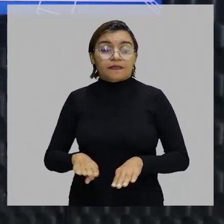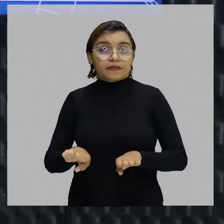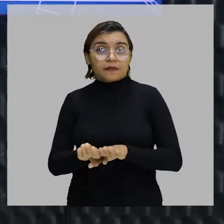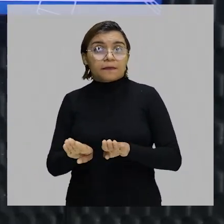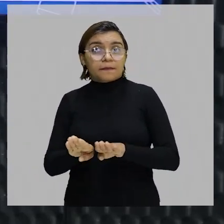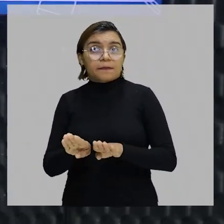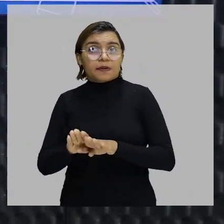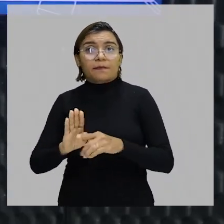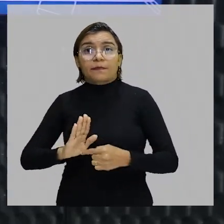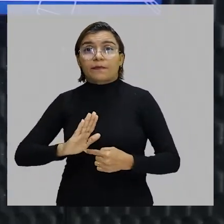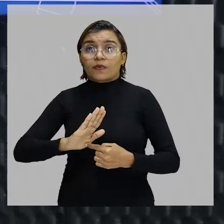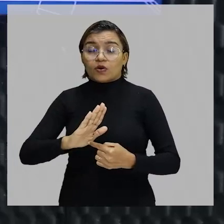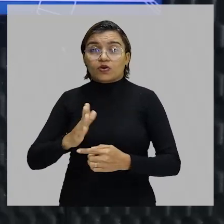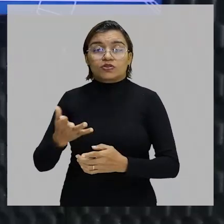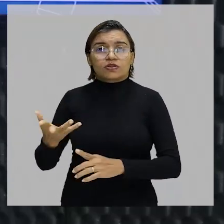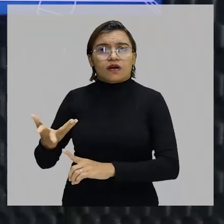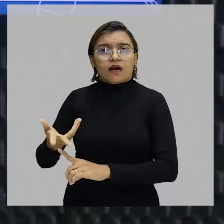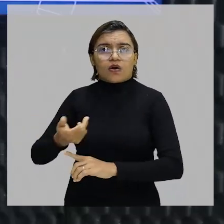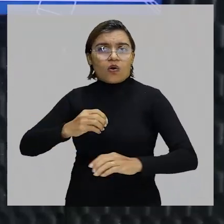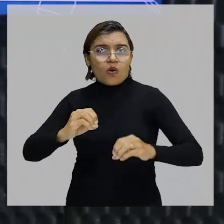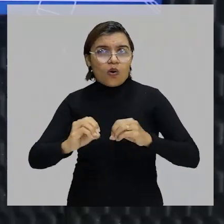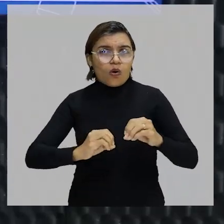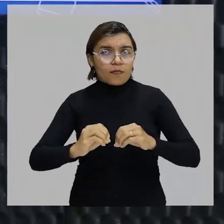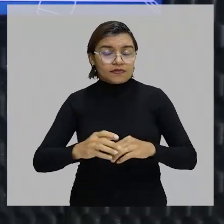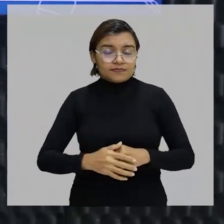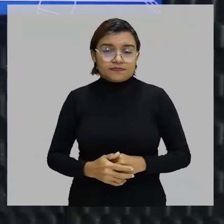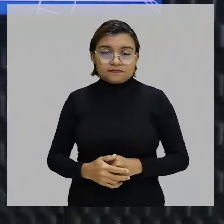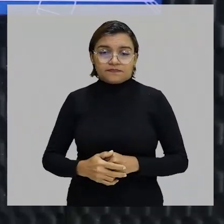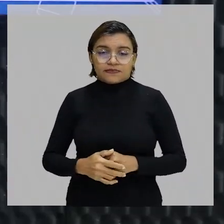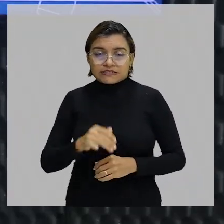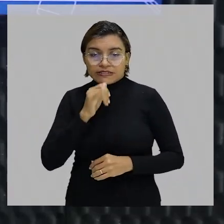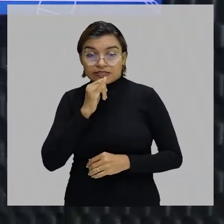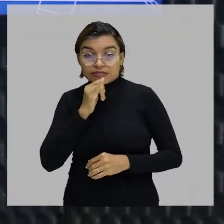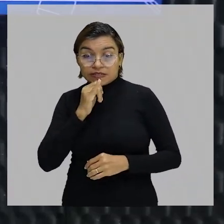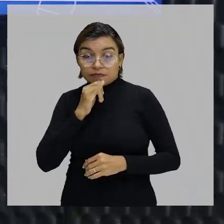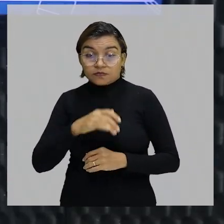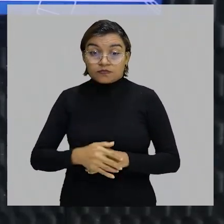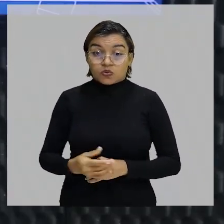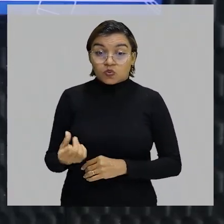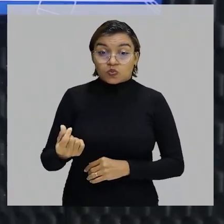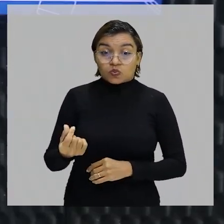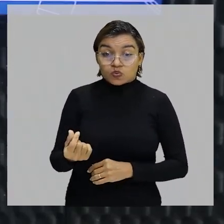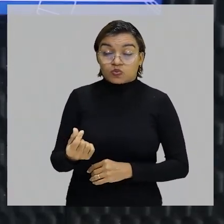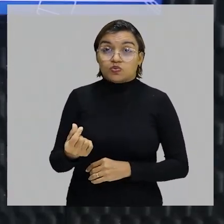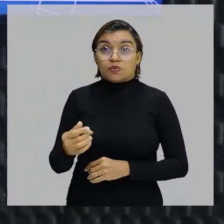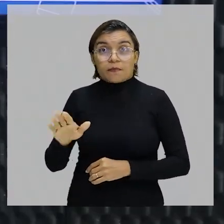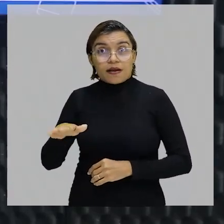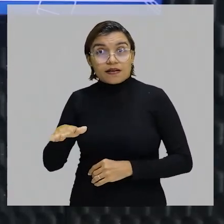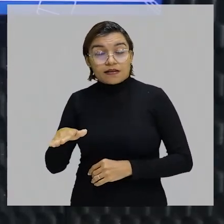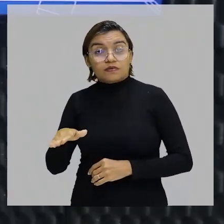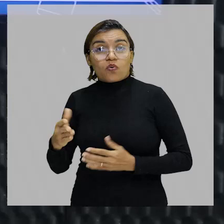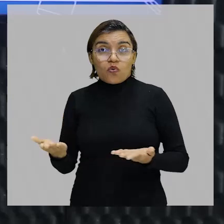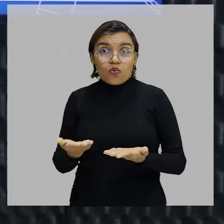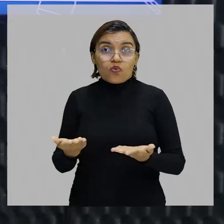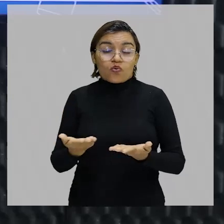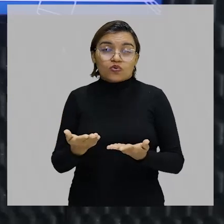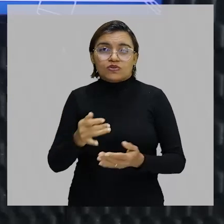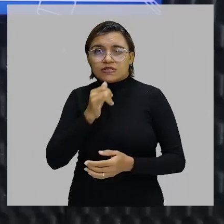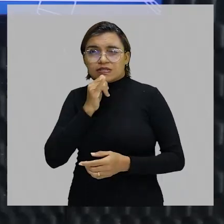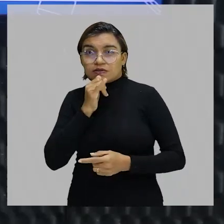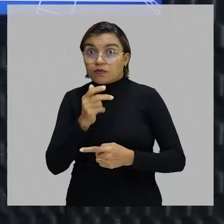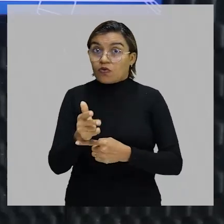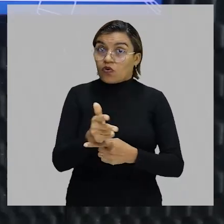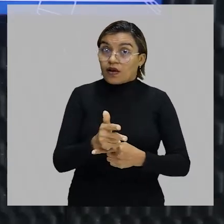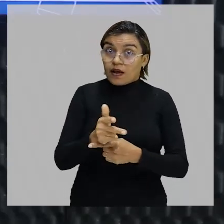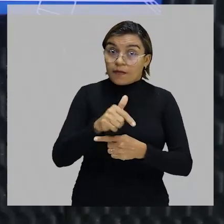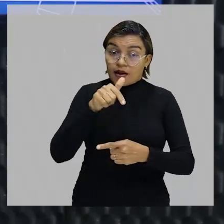que muitas vezes eram passageiras, eram efêmeras. O custo da produção de vídeo deu uma barateada. Hoje, comprar câmeras não é uma